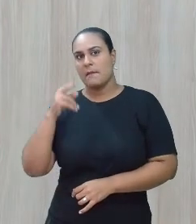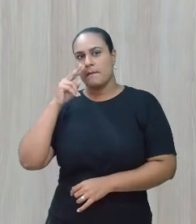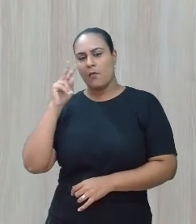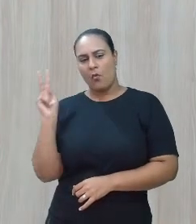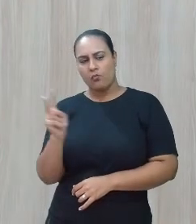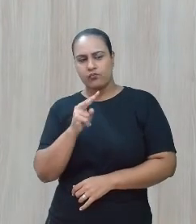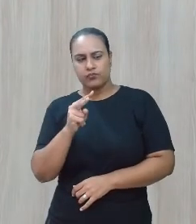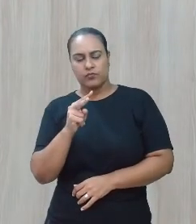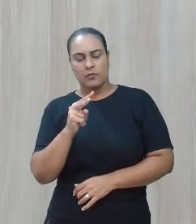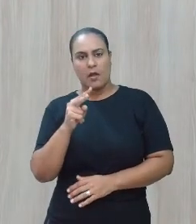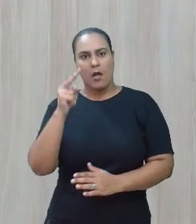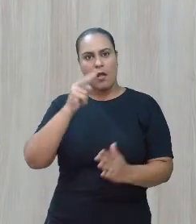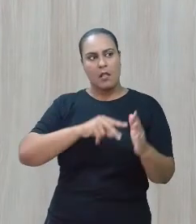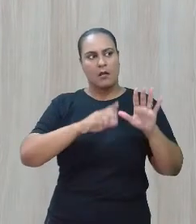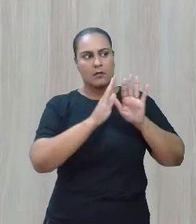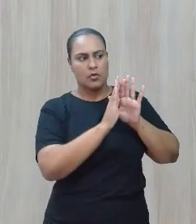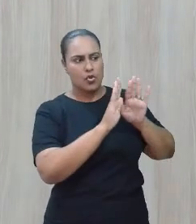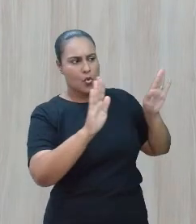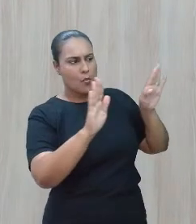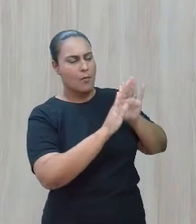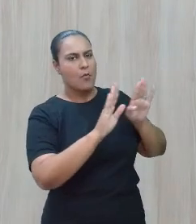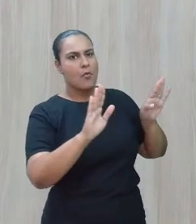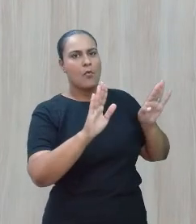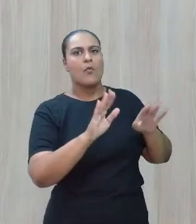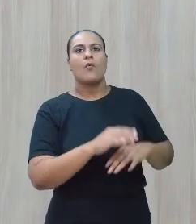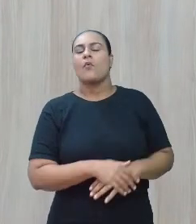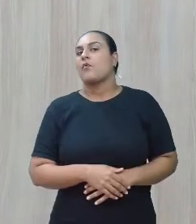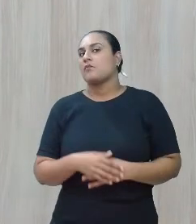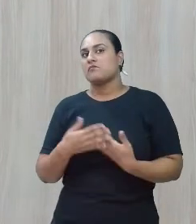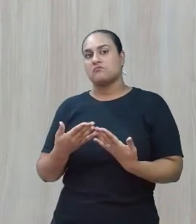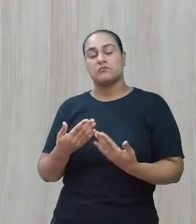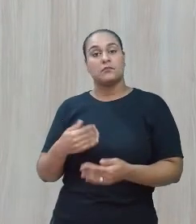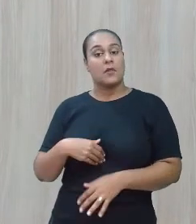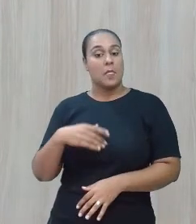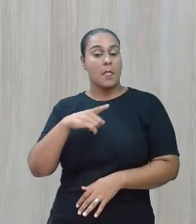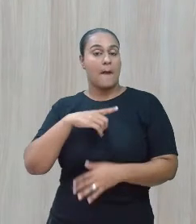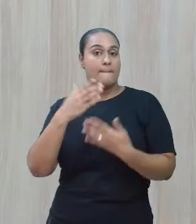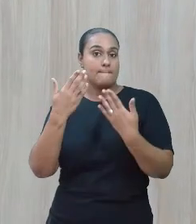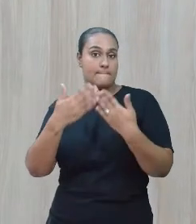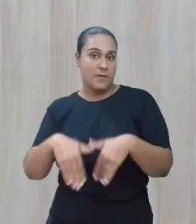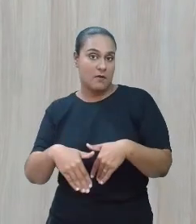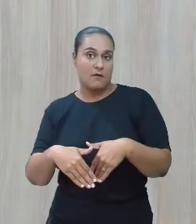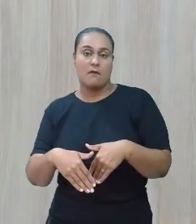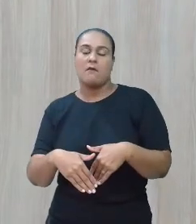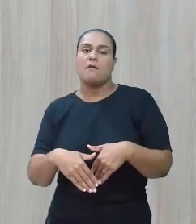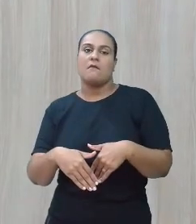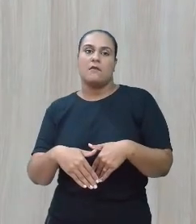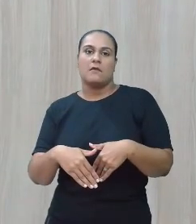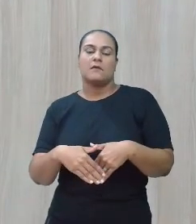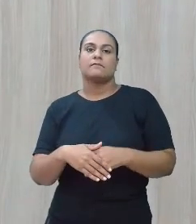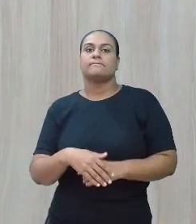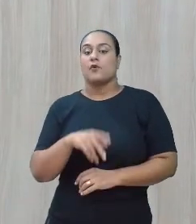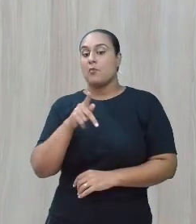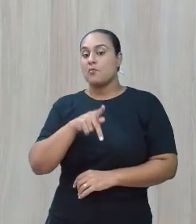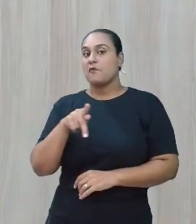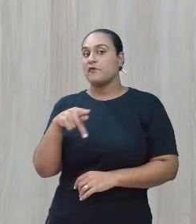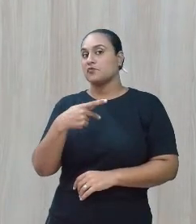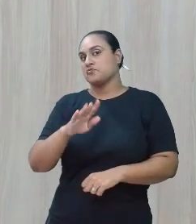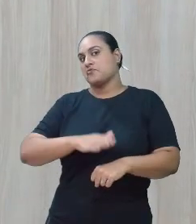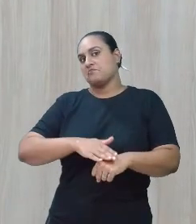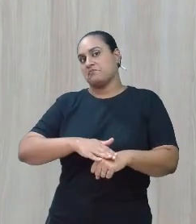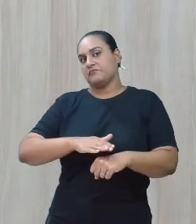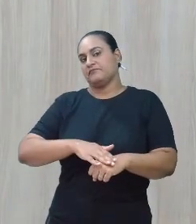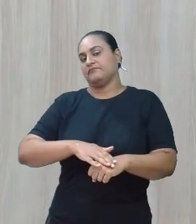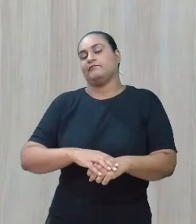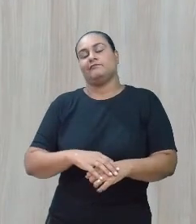numa charge, seja no muro, seja num simulado que o seu professor aí na escola fizer para